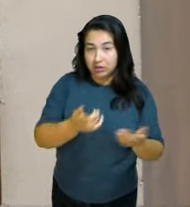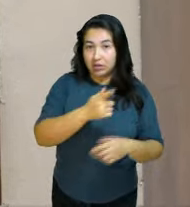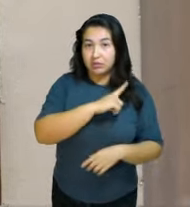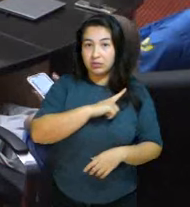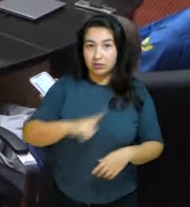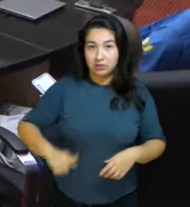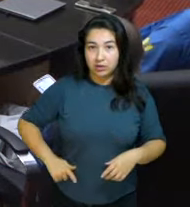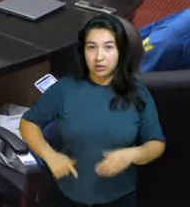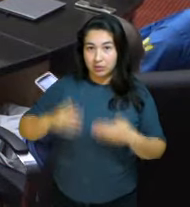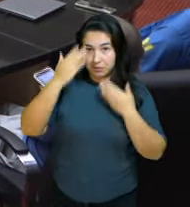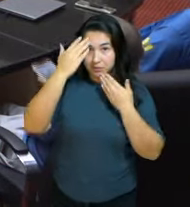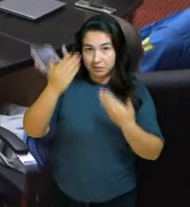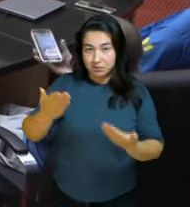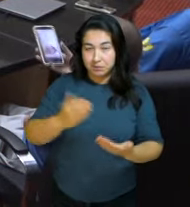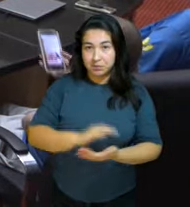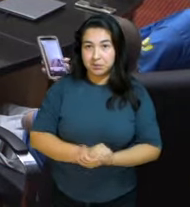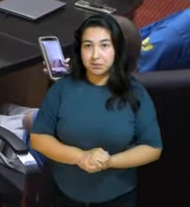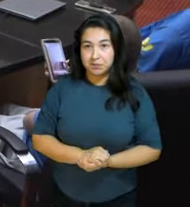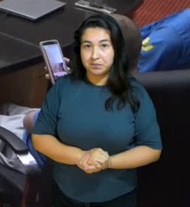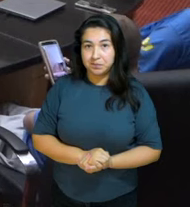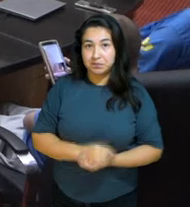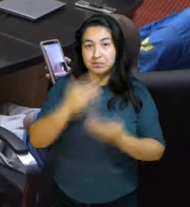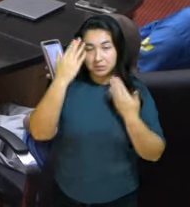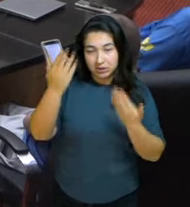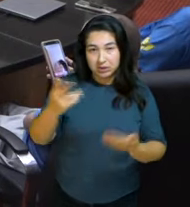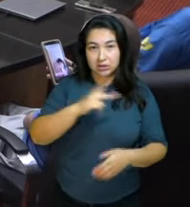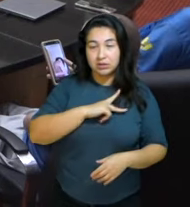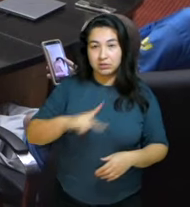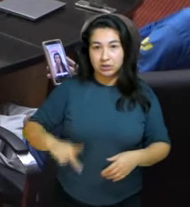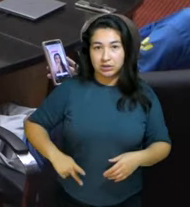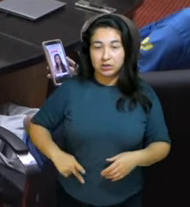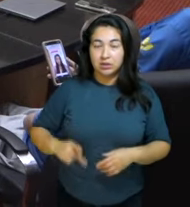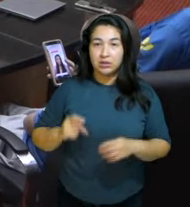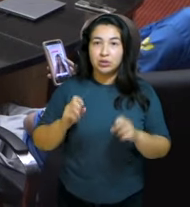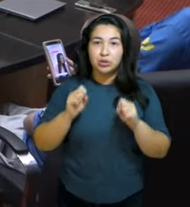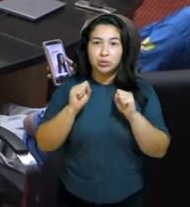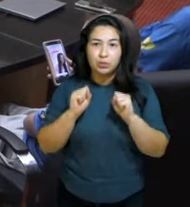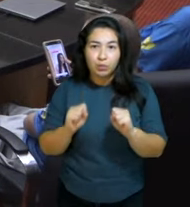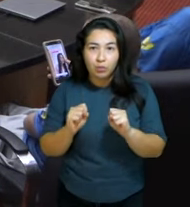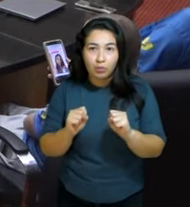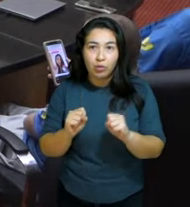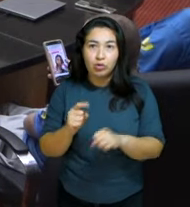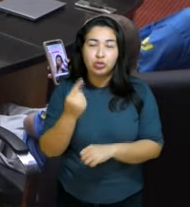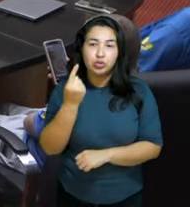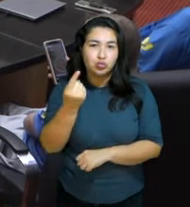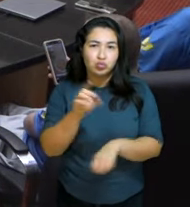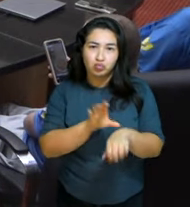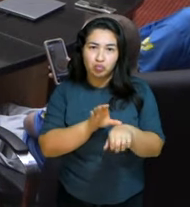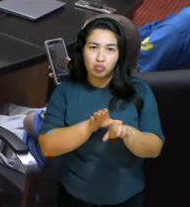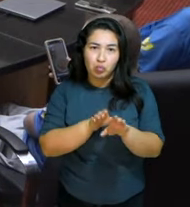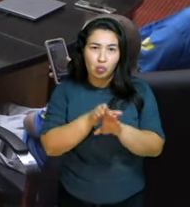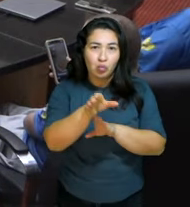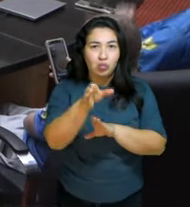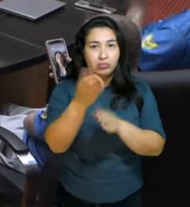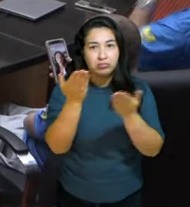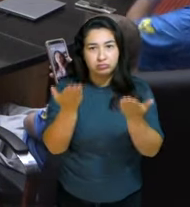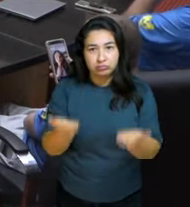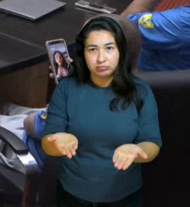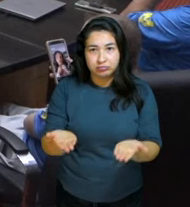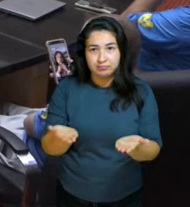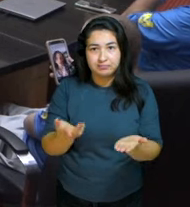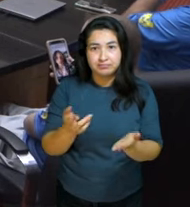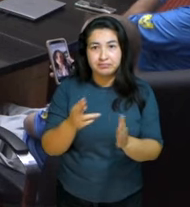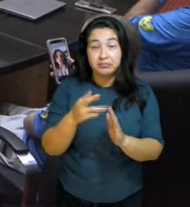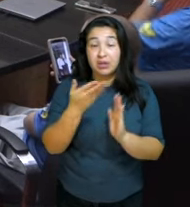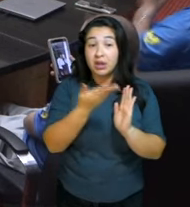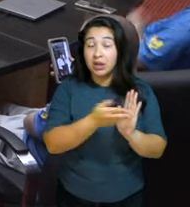obrigado. Obrigado, presidente. Presidente, se eu puder dar um conselho... Através dessa resolução,